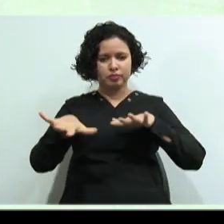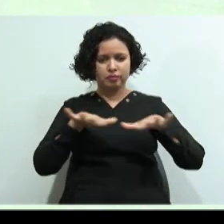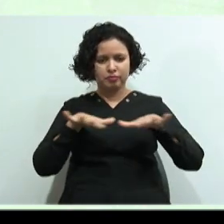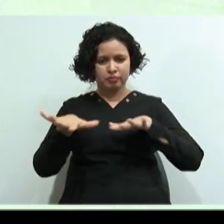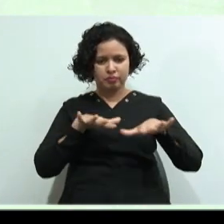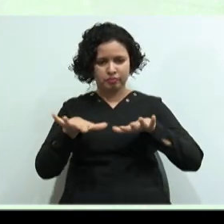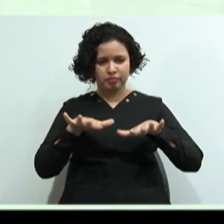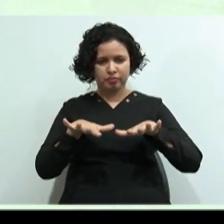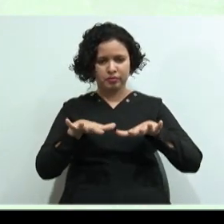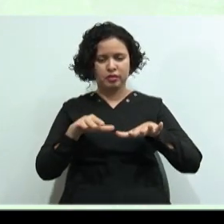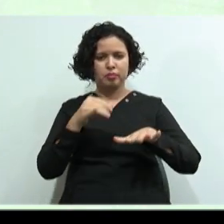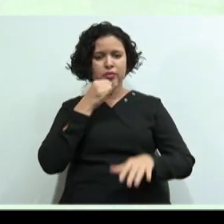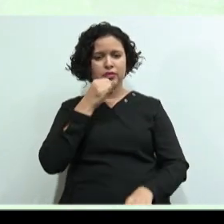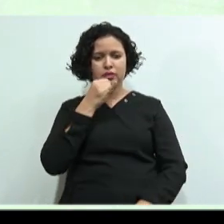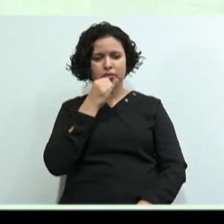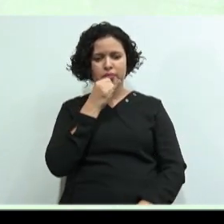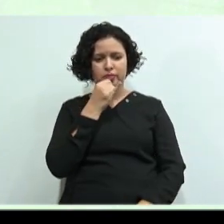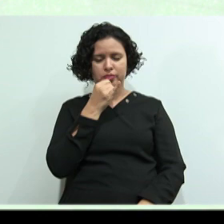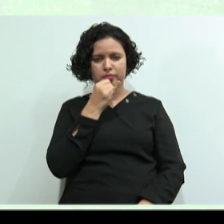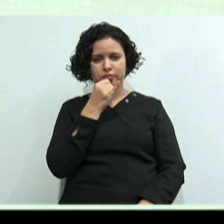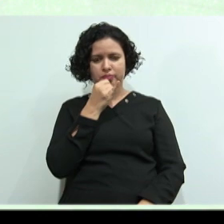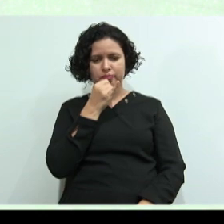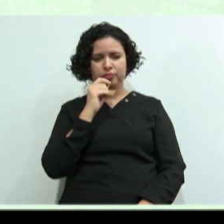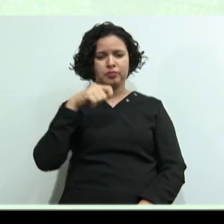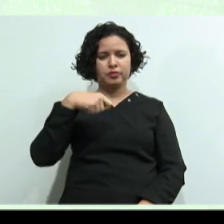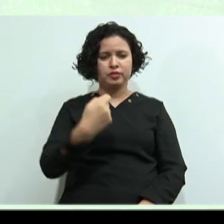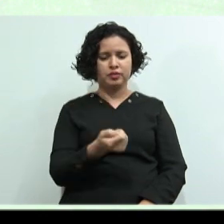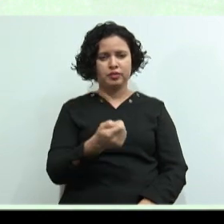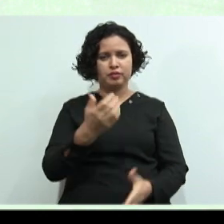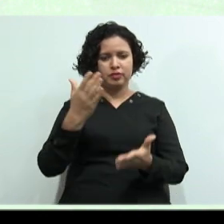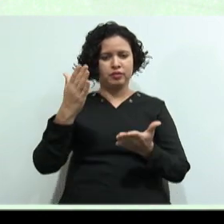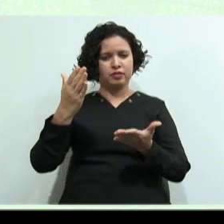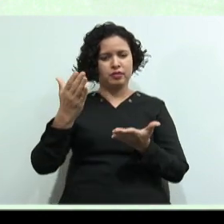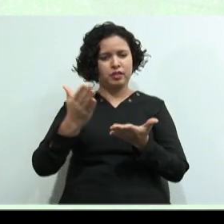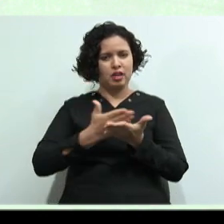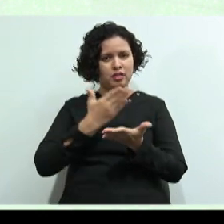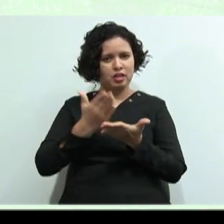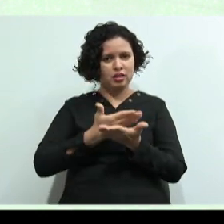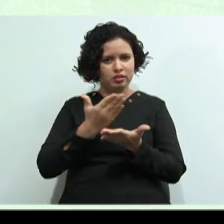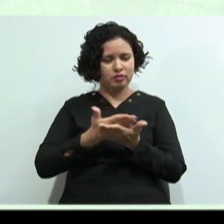retilíneo, como, por exemplo, o sinal de caderno.